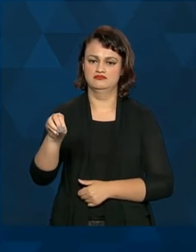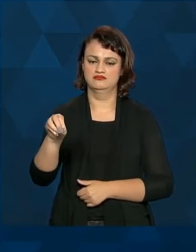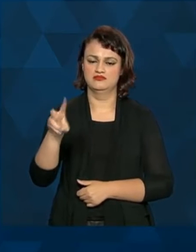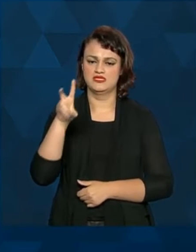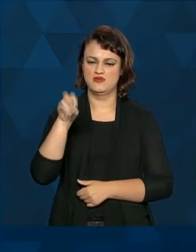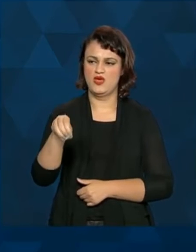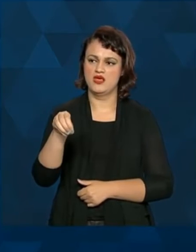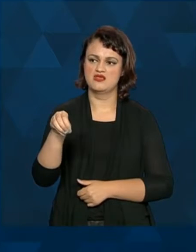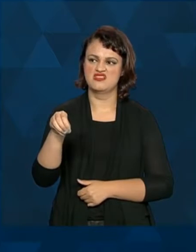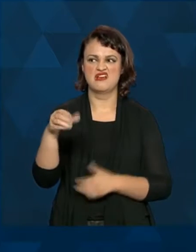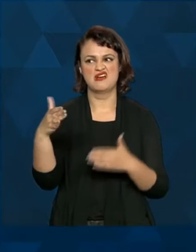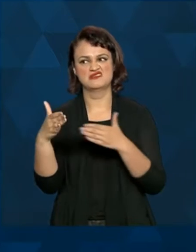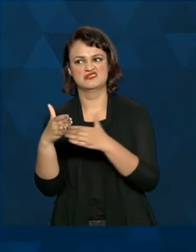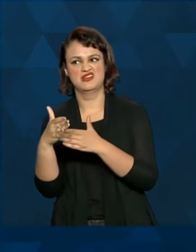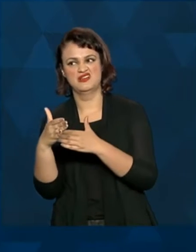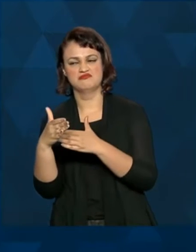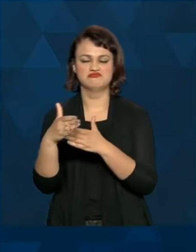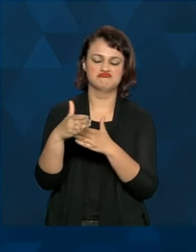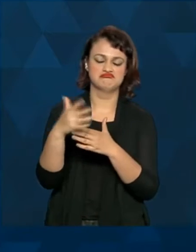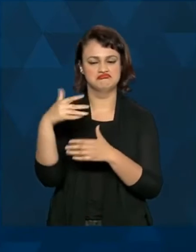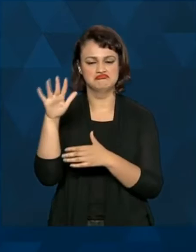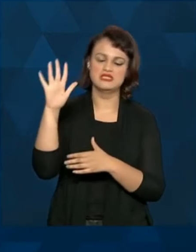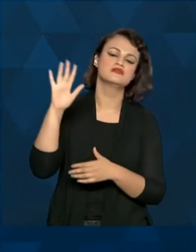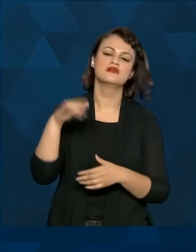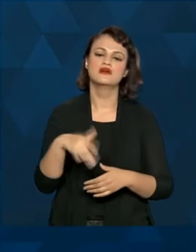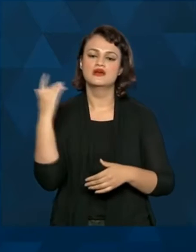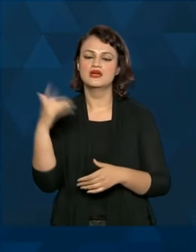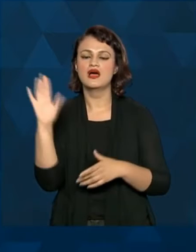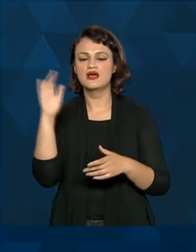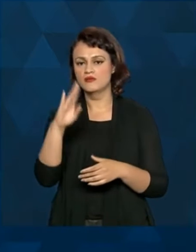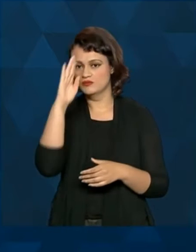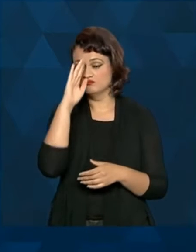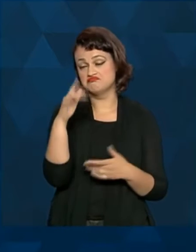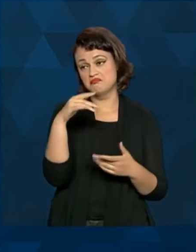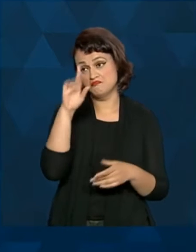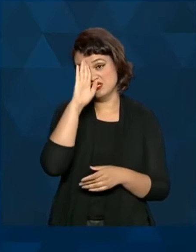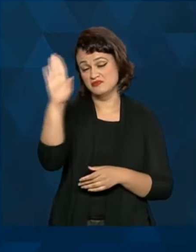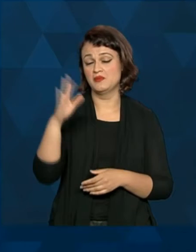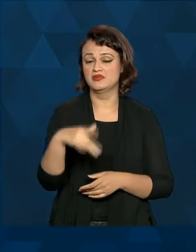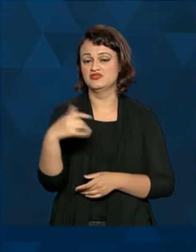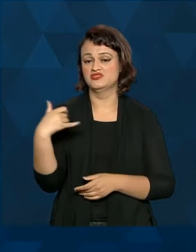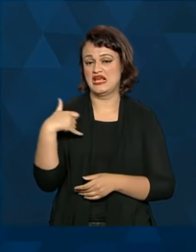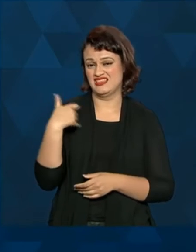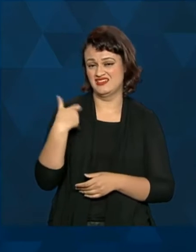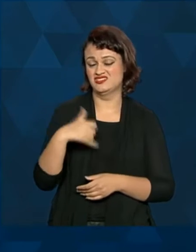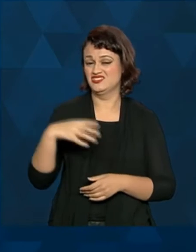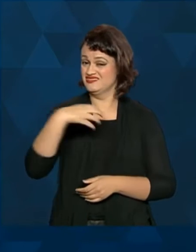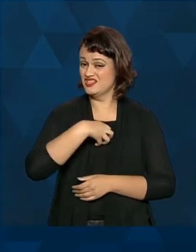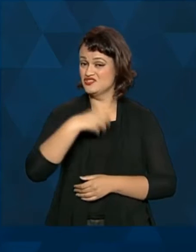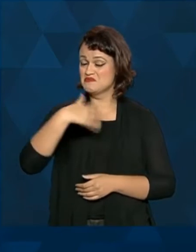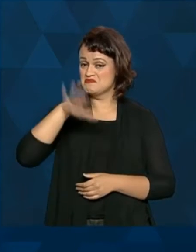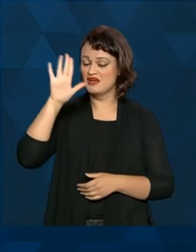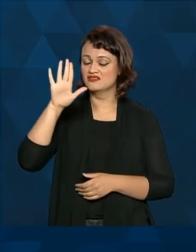De 50 até mais idade, portanto, a faixa etária mais afetada